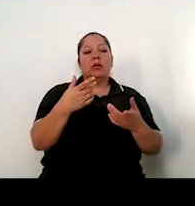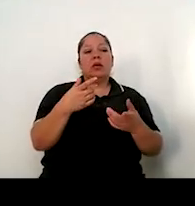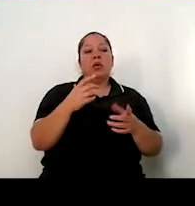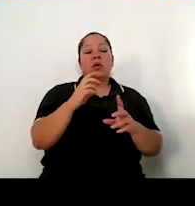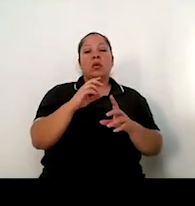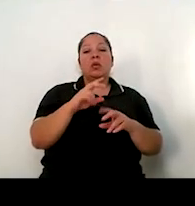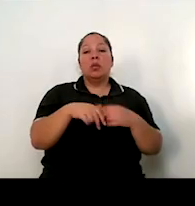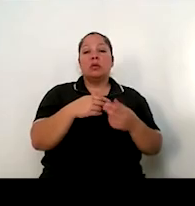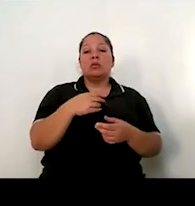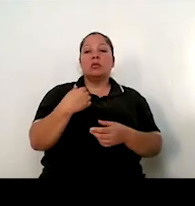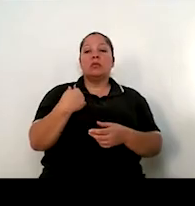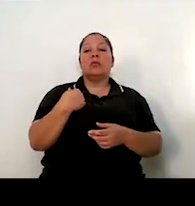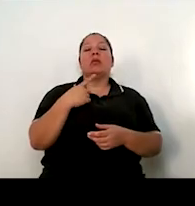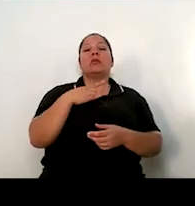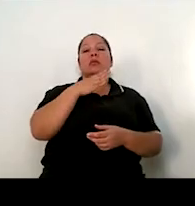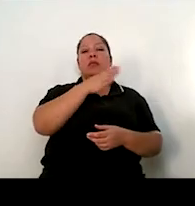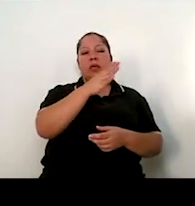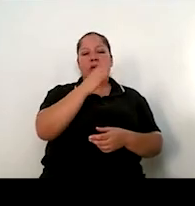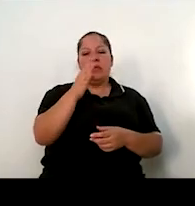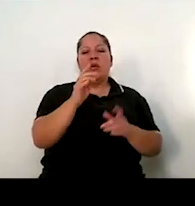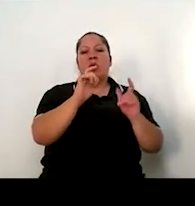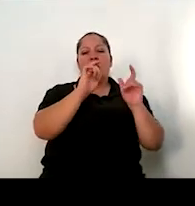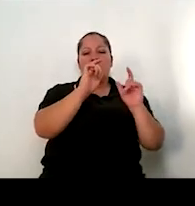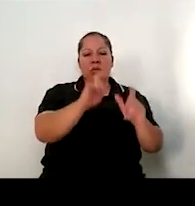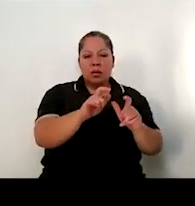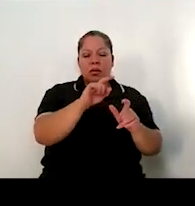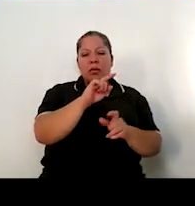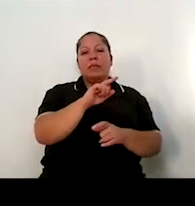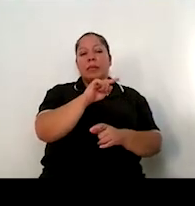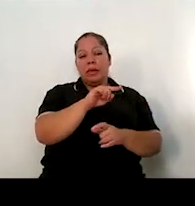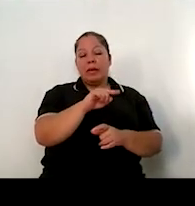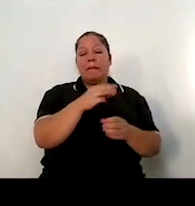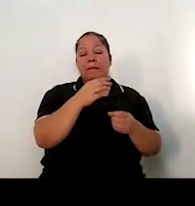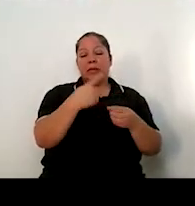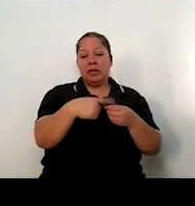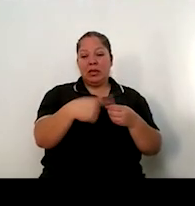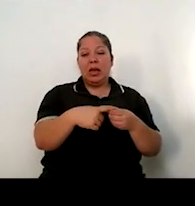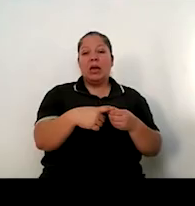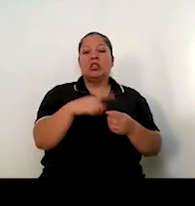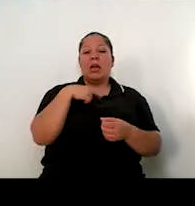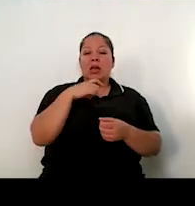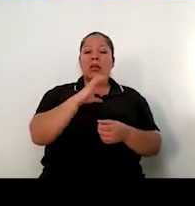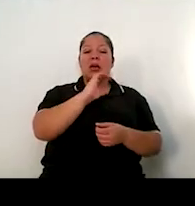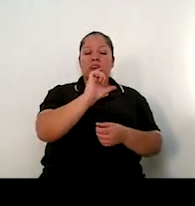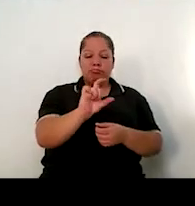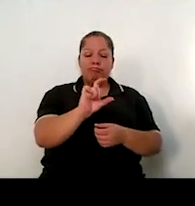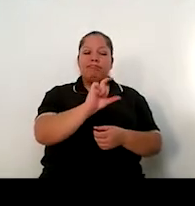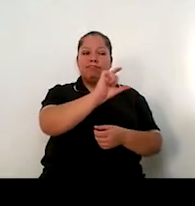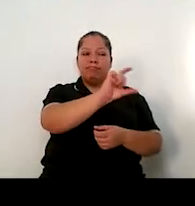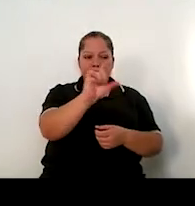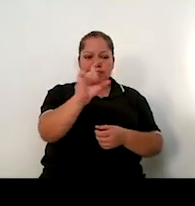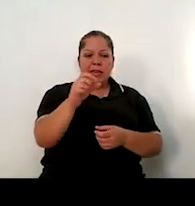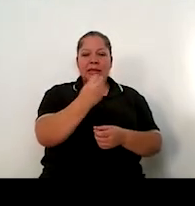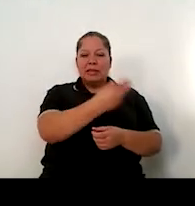mil kits de sangue oculto para essa população. Então, a prefeitura da cidade, elas têm que estar, os agentes